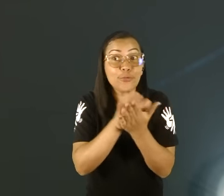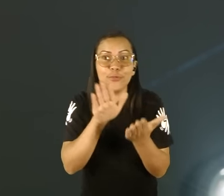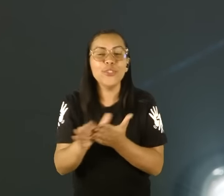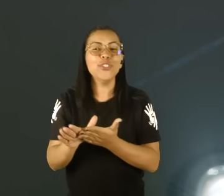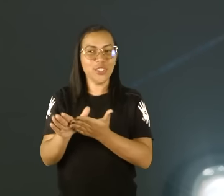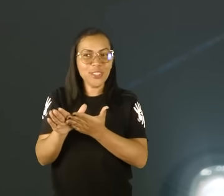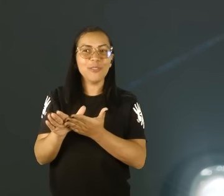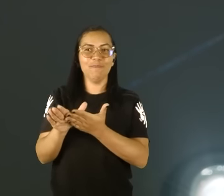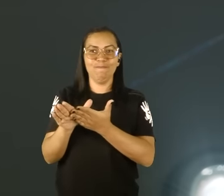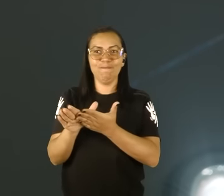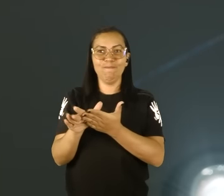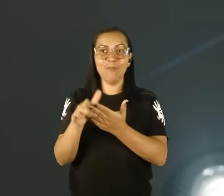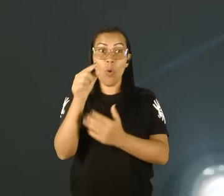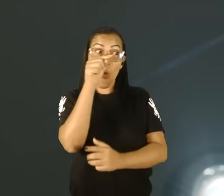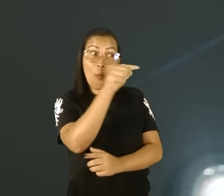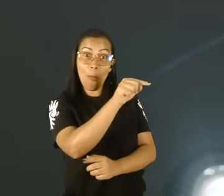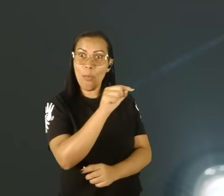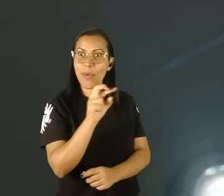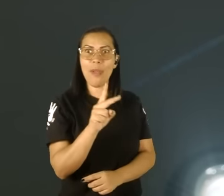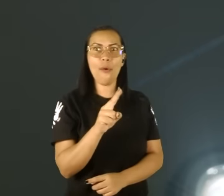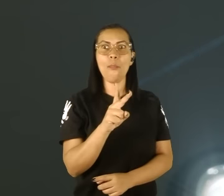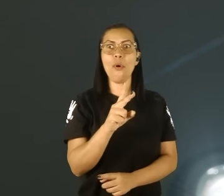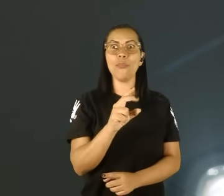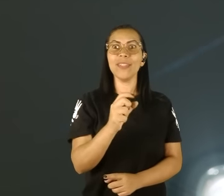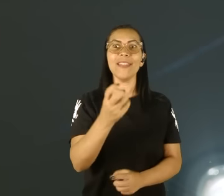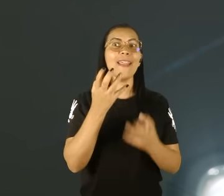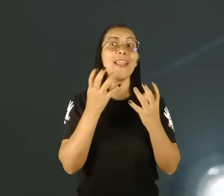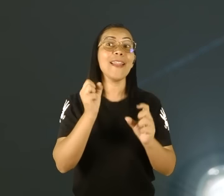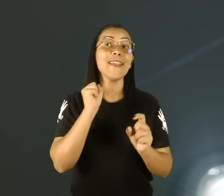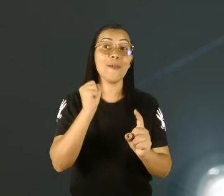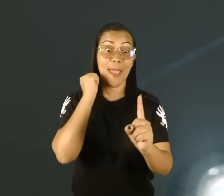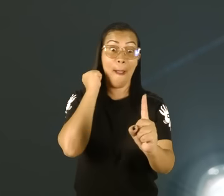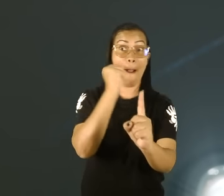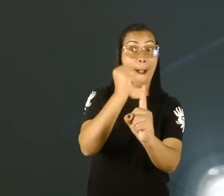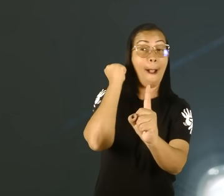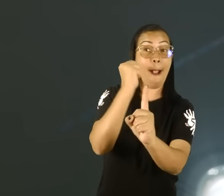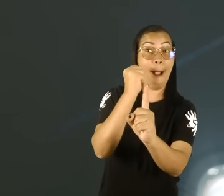uma situação que ele foi despejado porque foi abençoado.